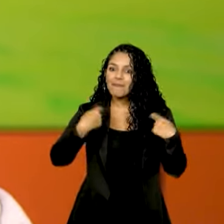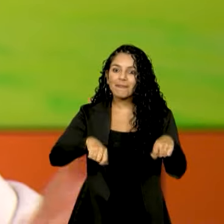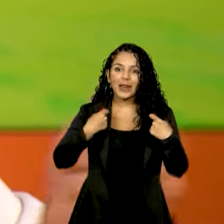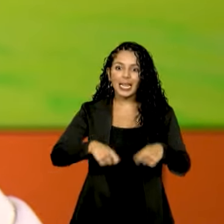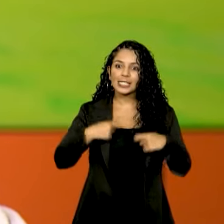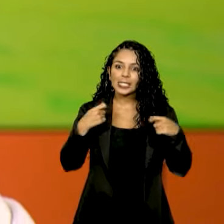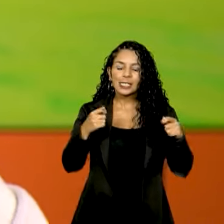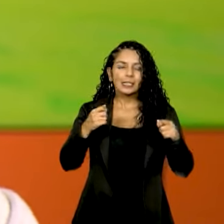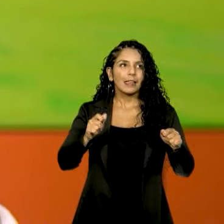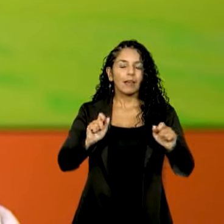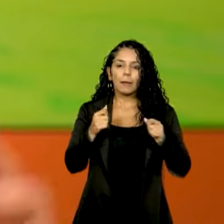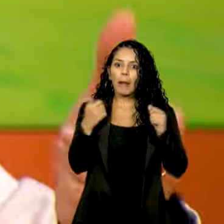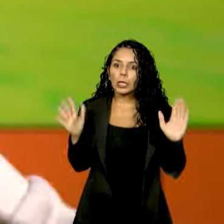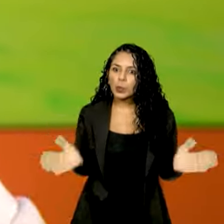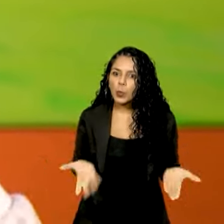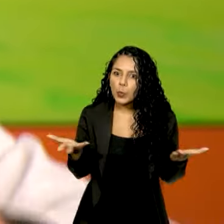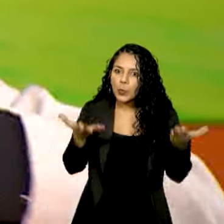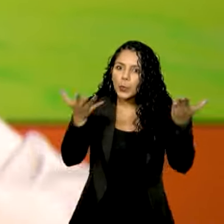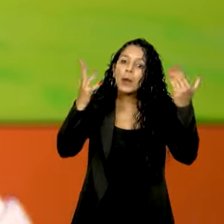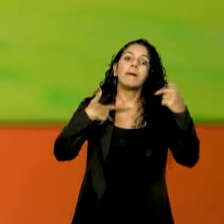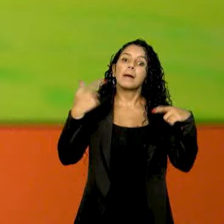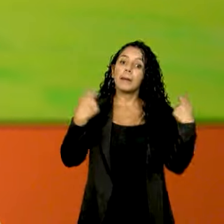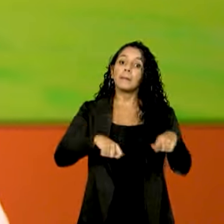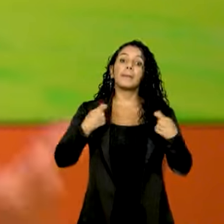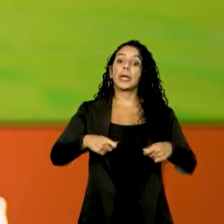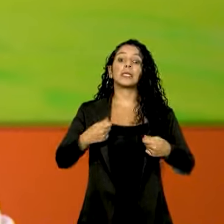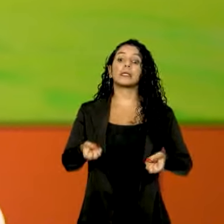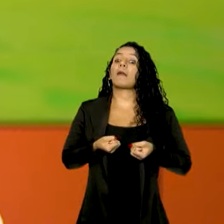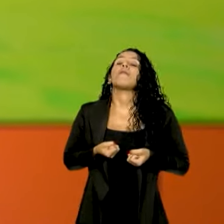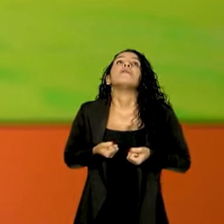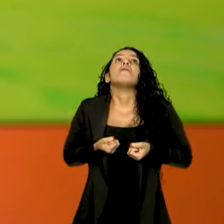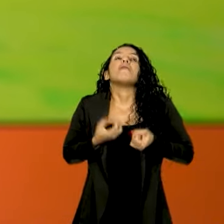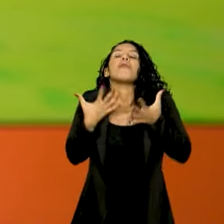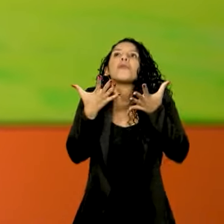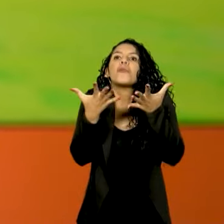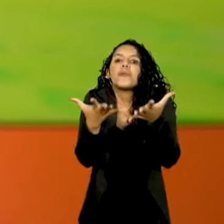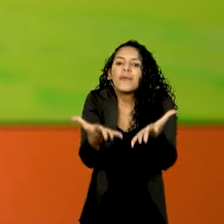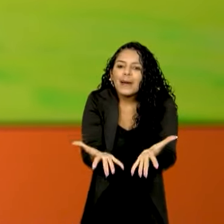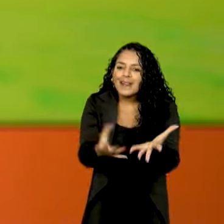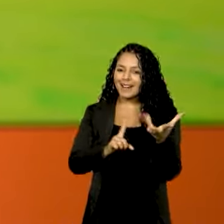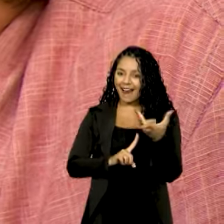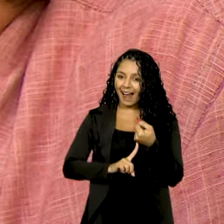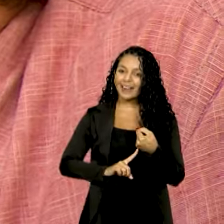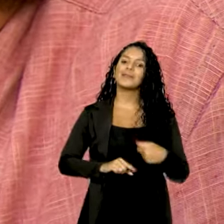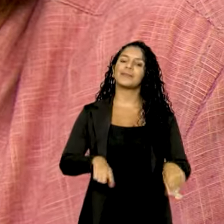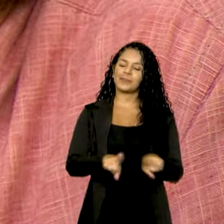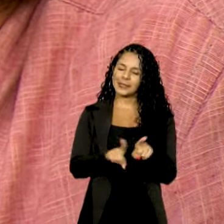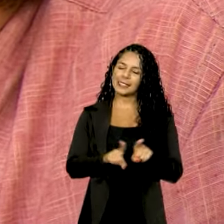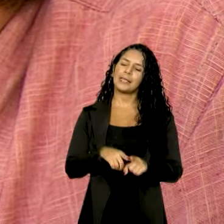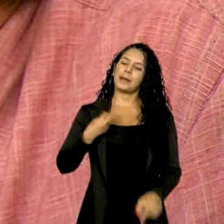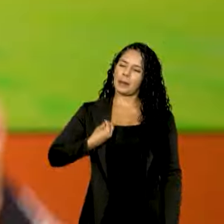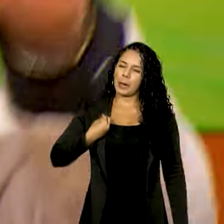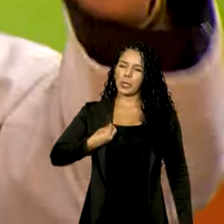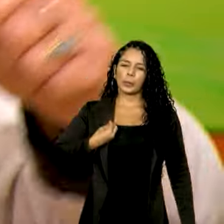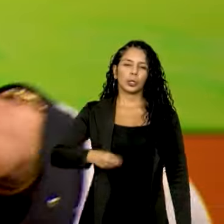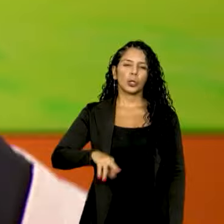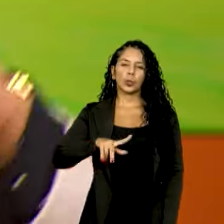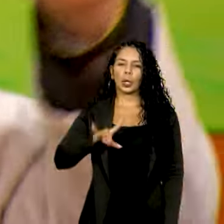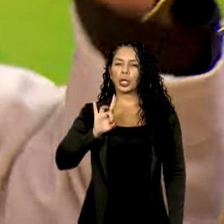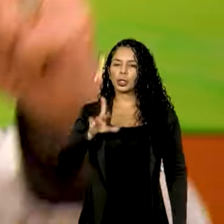canais estimuladores, ao mesmo tempo precisa da fruição da arte, também a participação, não